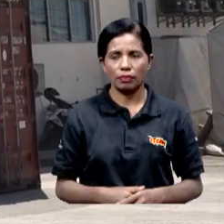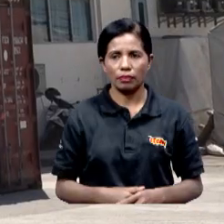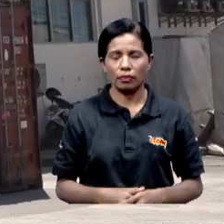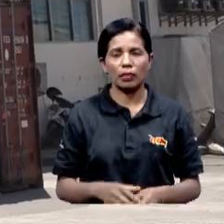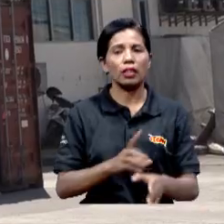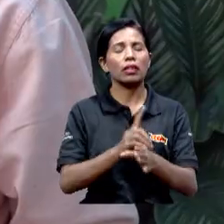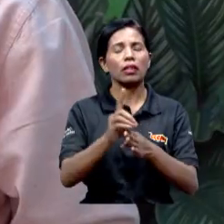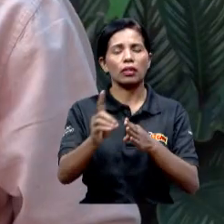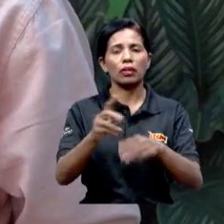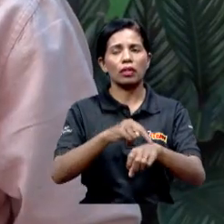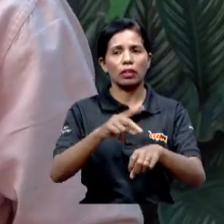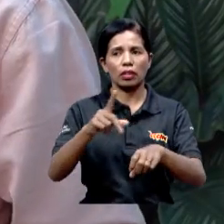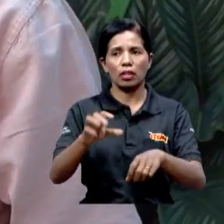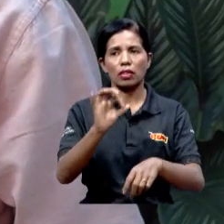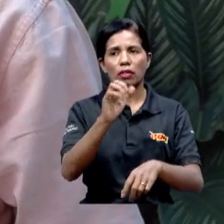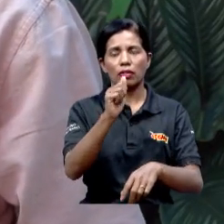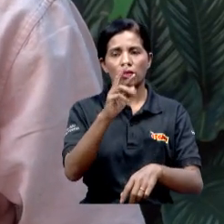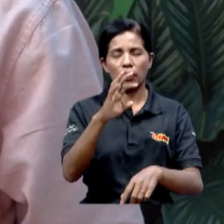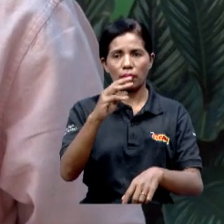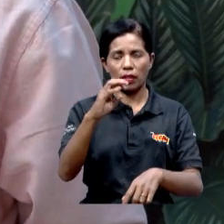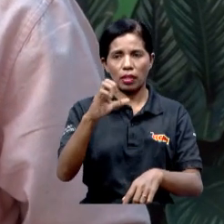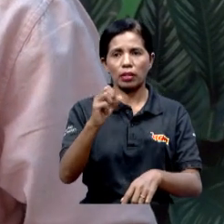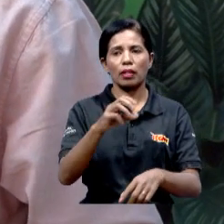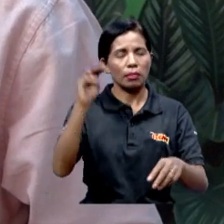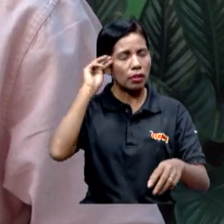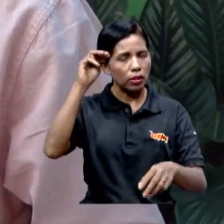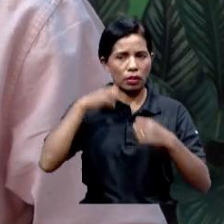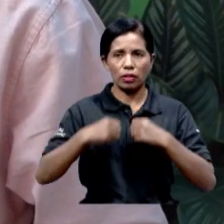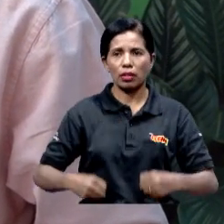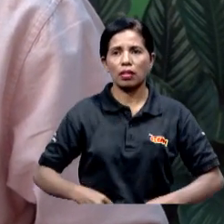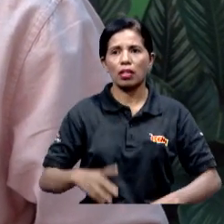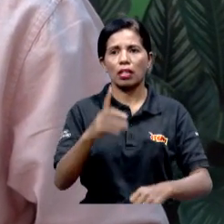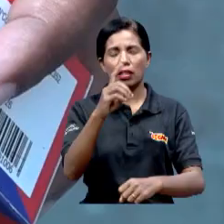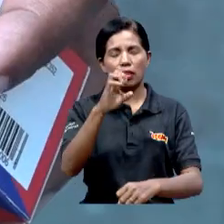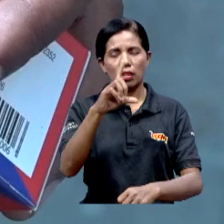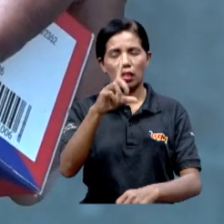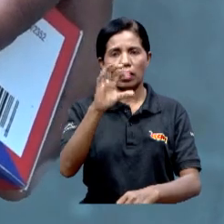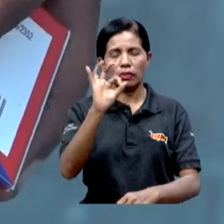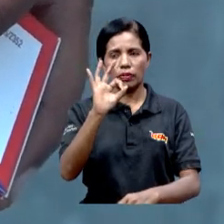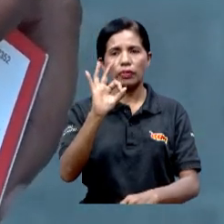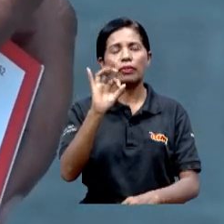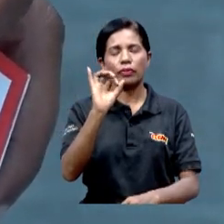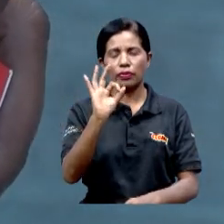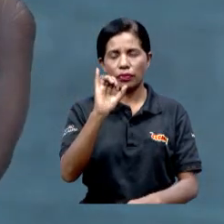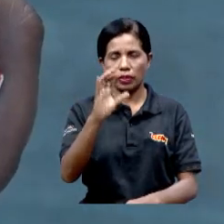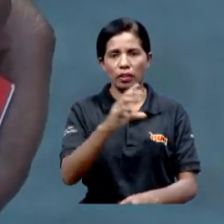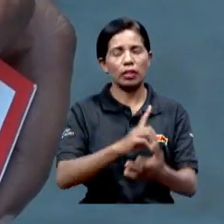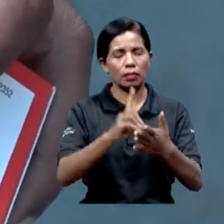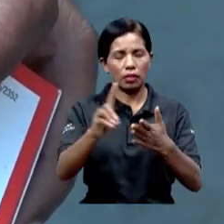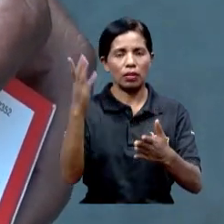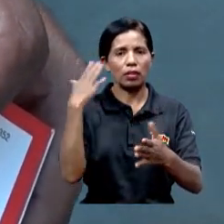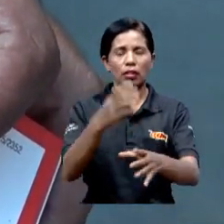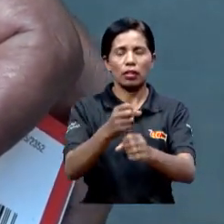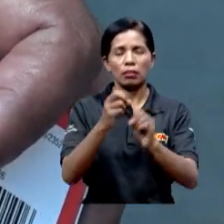Diretor de Direção Nacional Farmácia no Medicamento Ministério Saúde, Delfinda Costa Xavier Ferreira Hateten, Semana Hira Clubania,